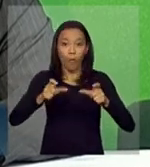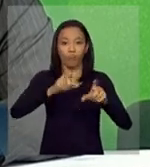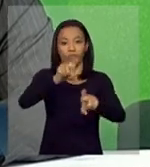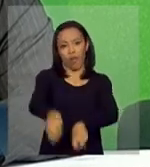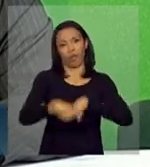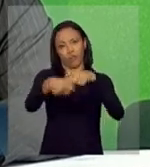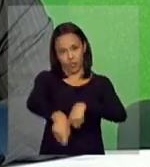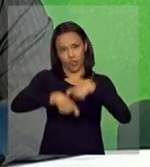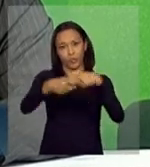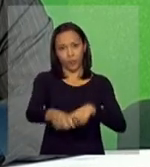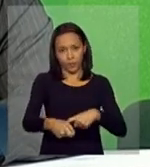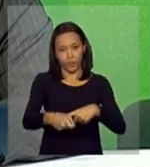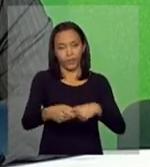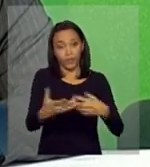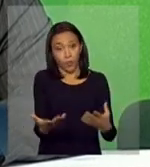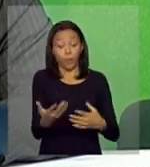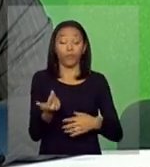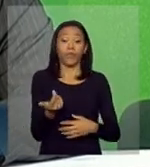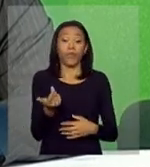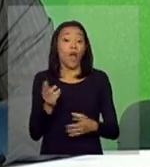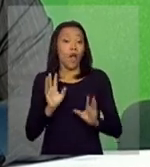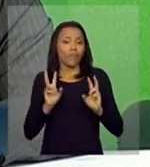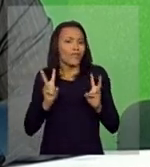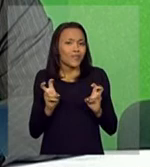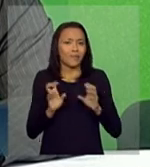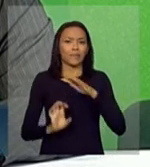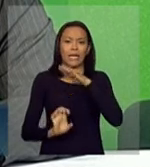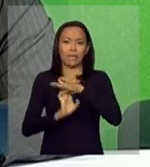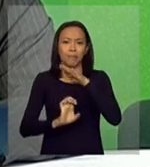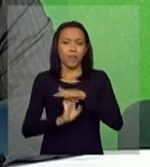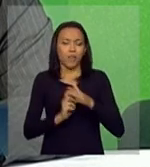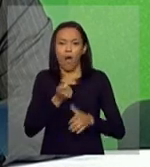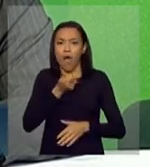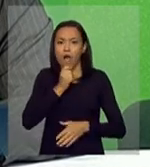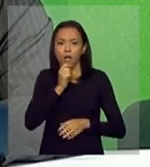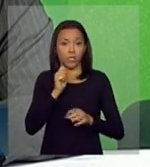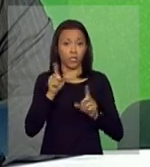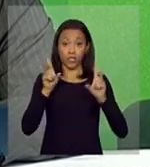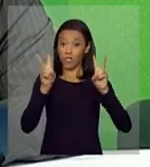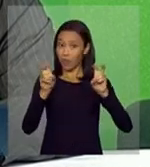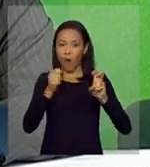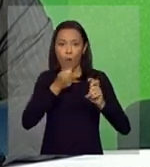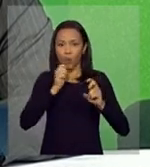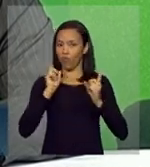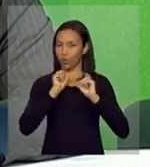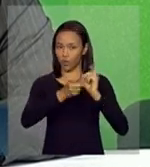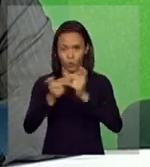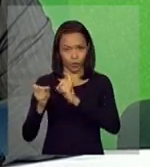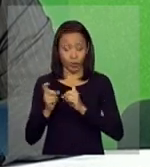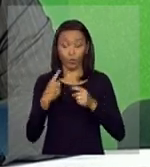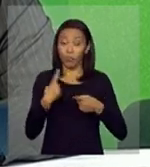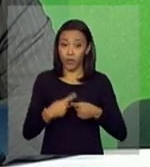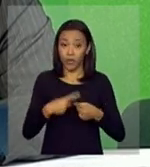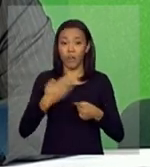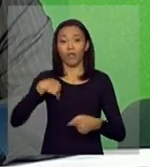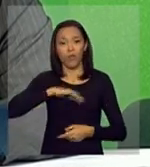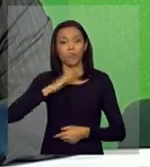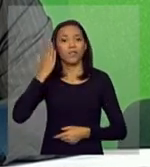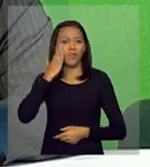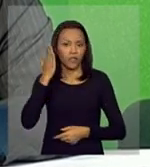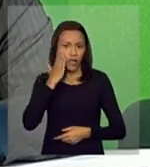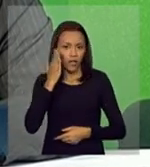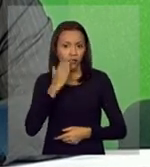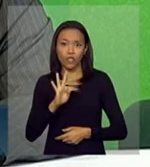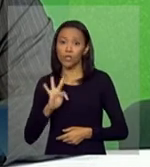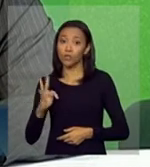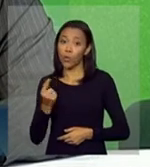empresa, nós não tratamos esse assunto, não foi discutido e não tem sentido, porque entendemos que todos os bens minerais, ele